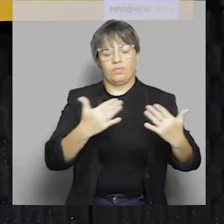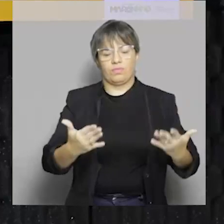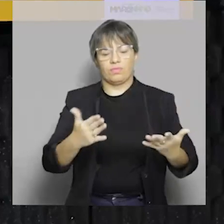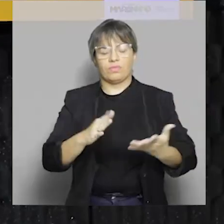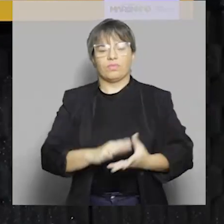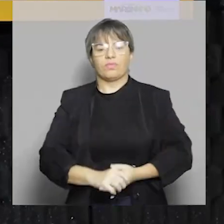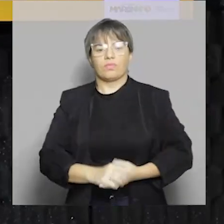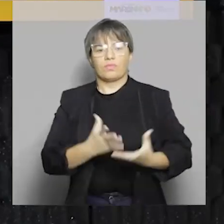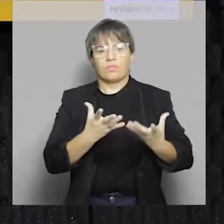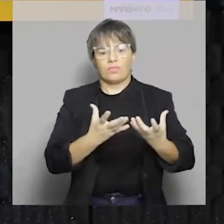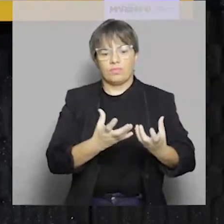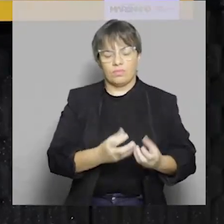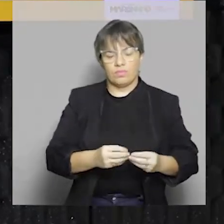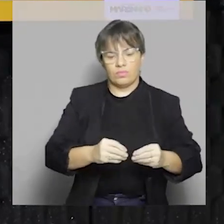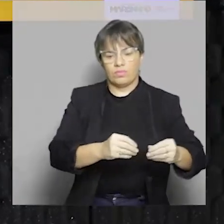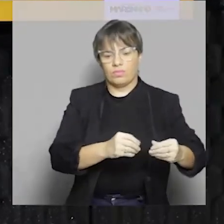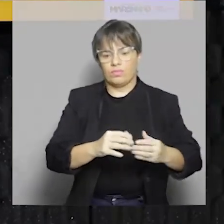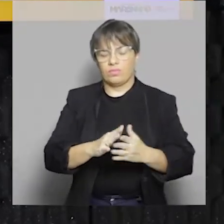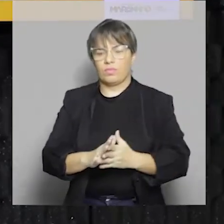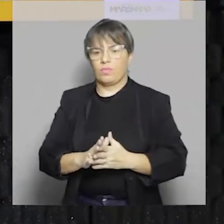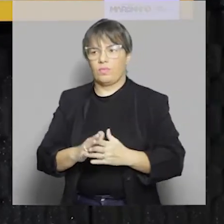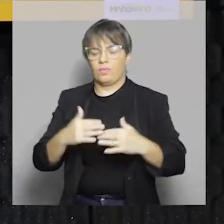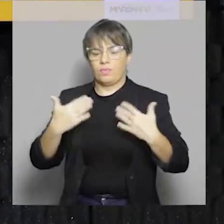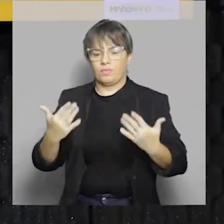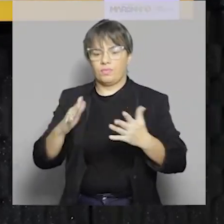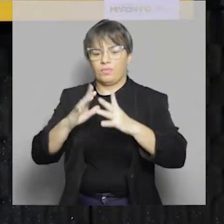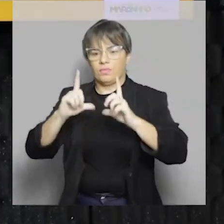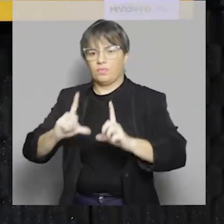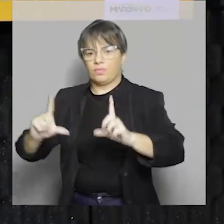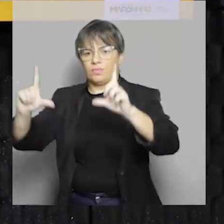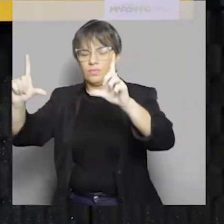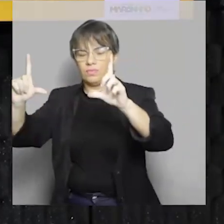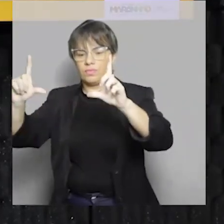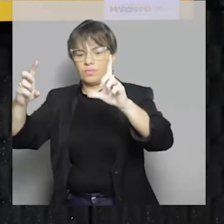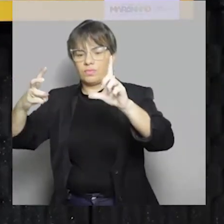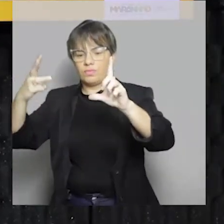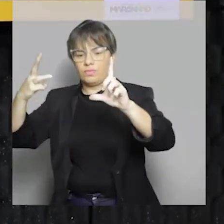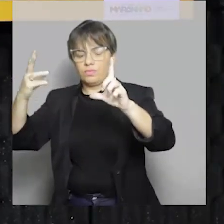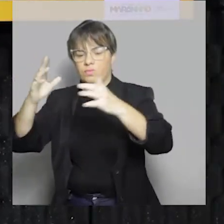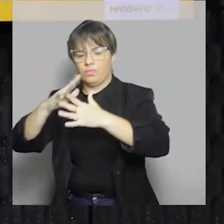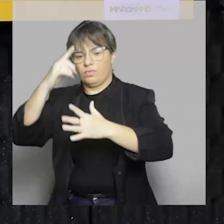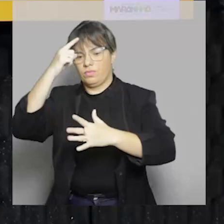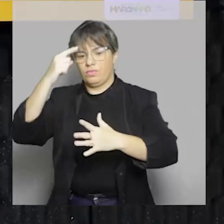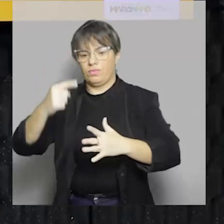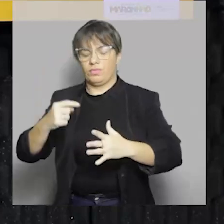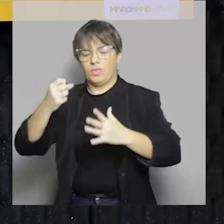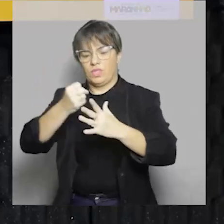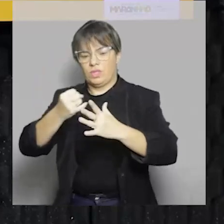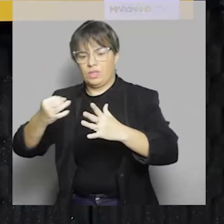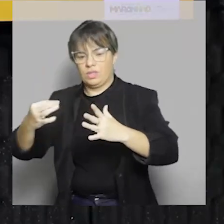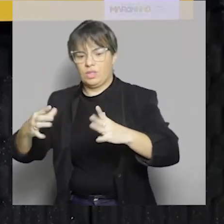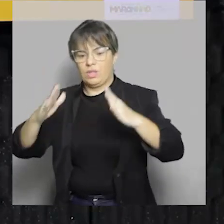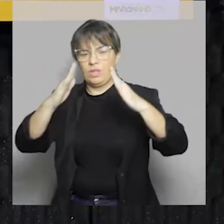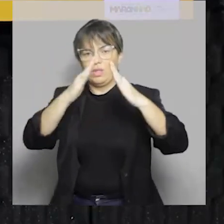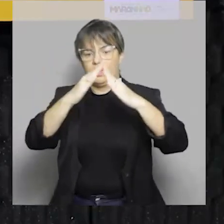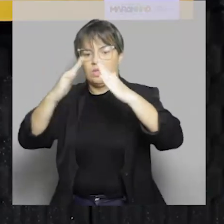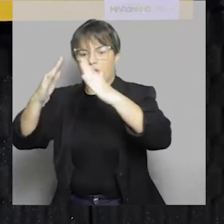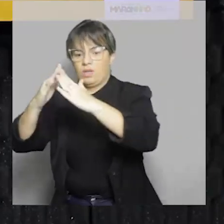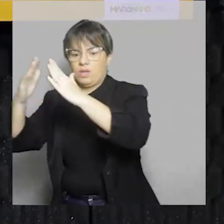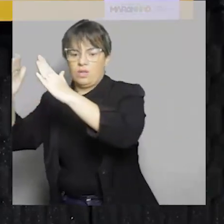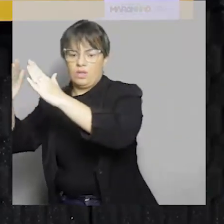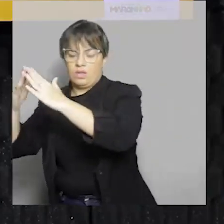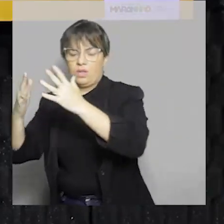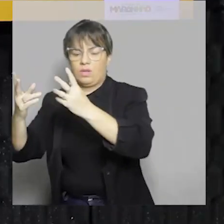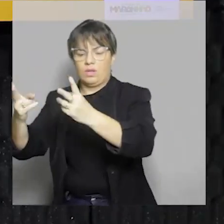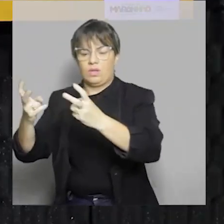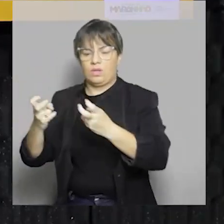o solo. A terceira imagem, ela já vem, por exemplo, com uma maior quantidade de casas e a gente já vai perceber, por exemplo, que